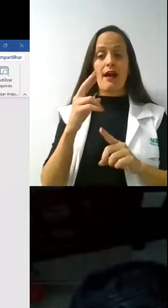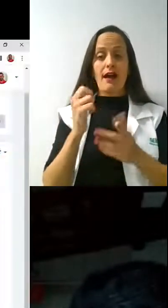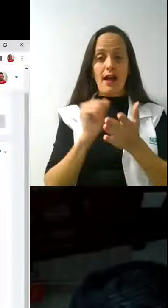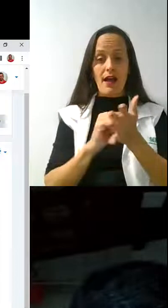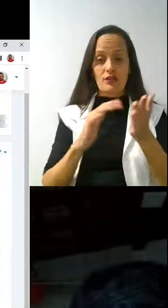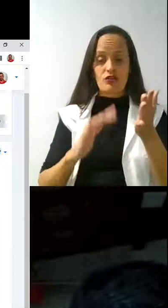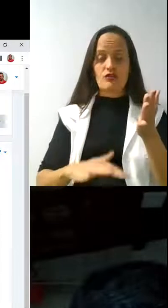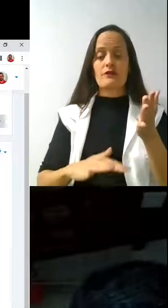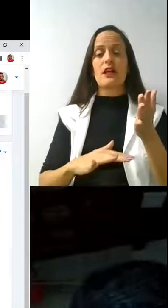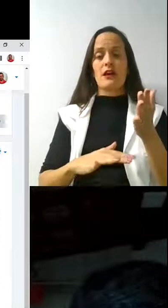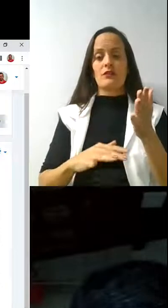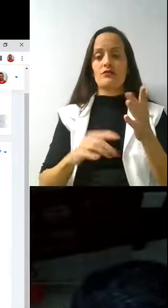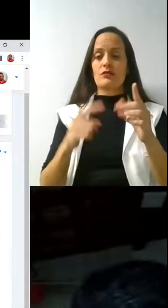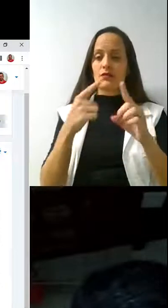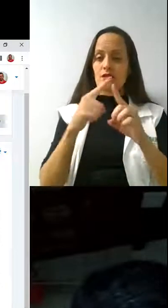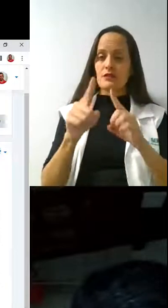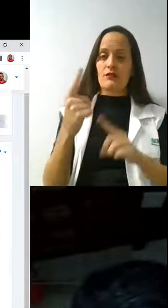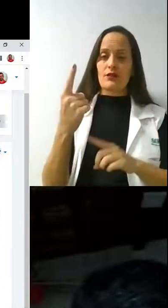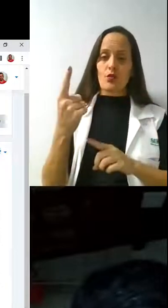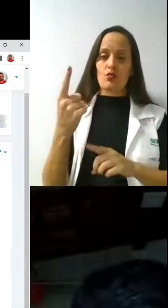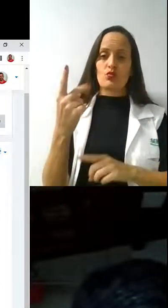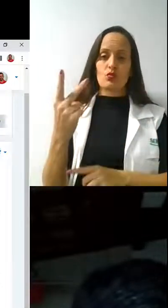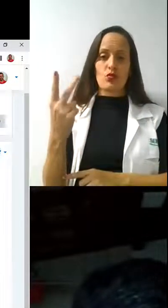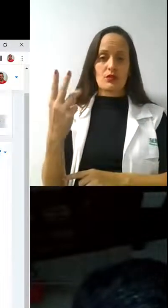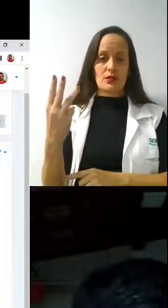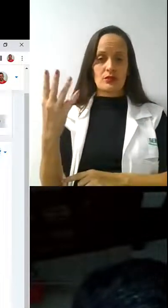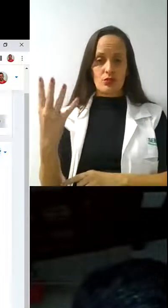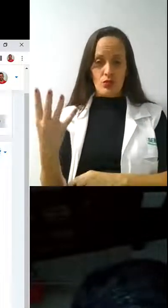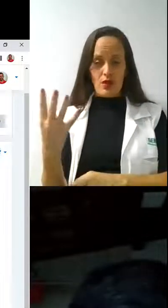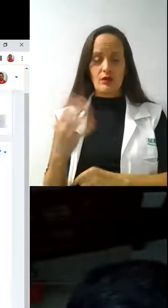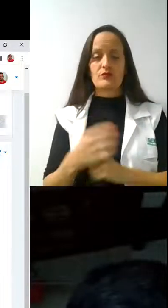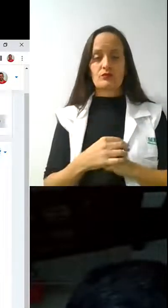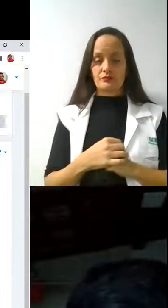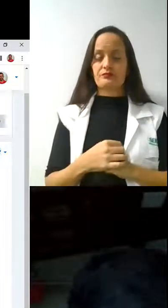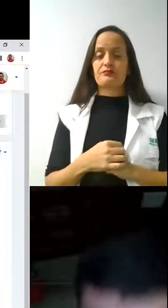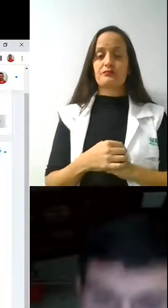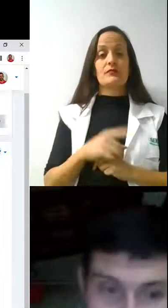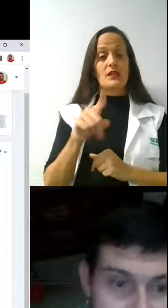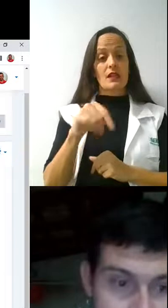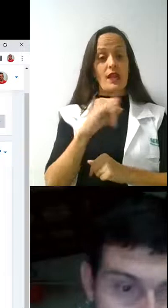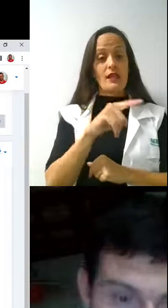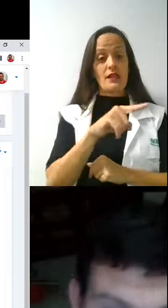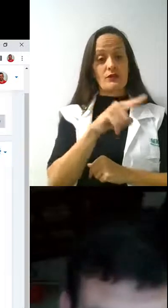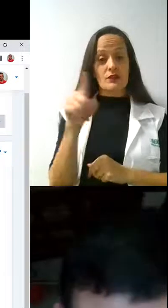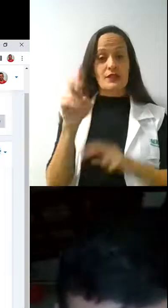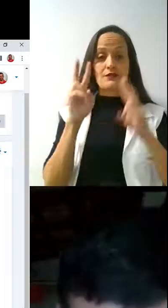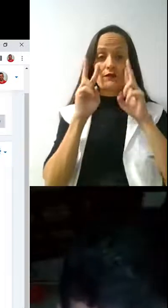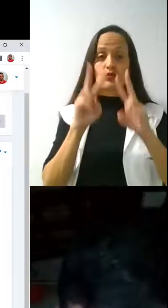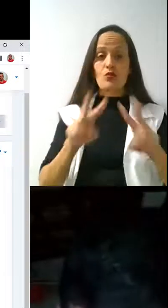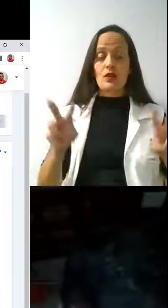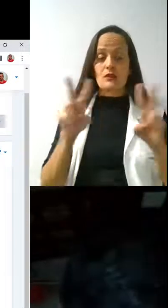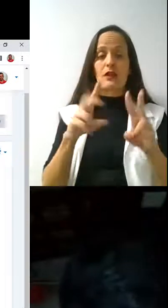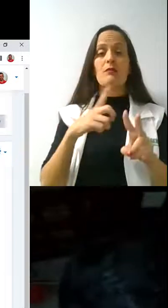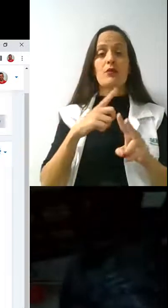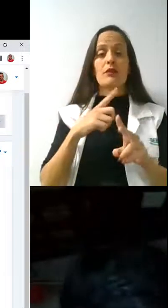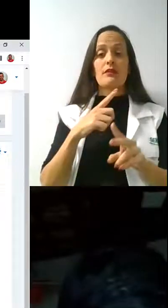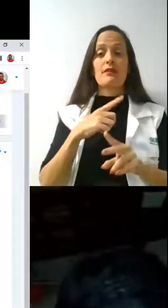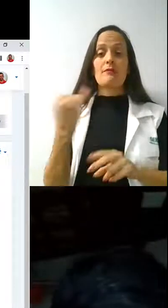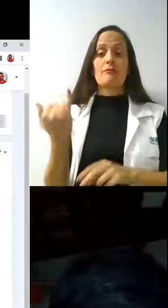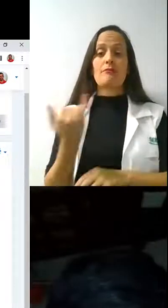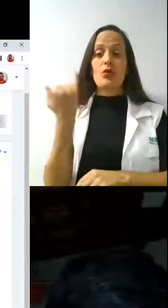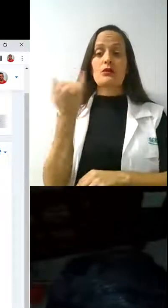aqui no conteúdo virtual tem muita informação importante, né, que vocês precisam passar por elas para vocês conseguirem fazer